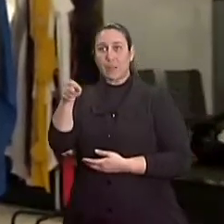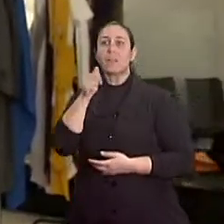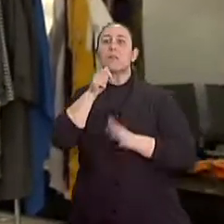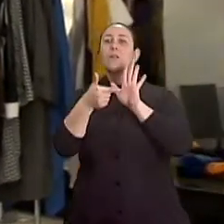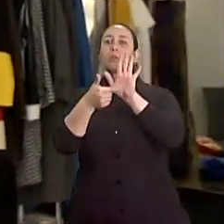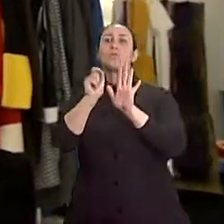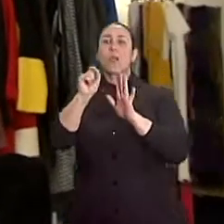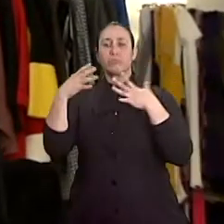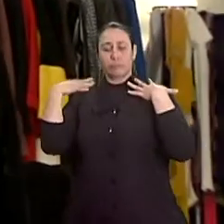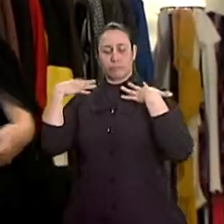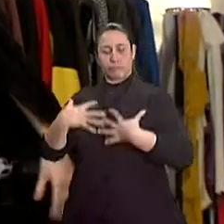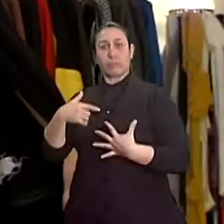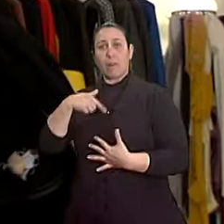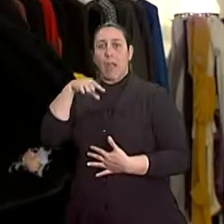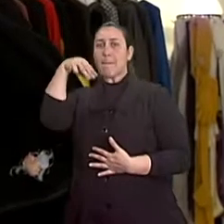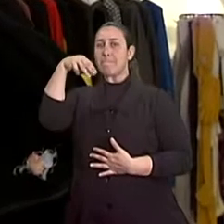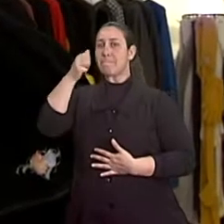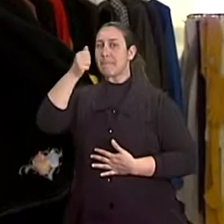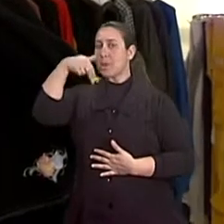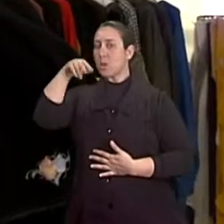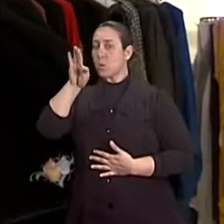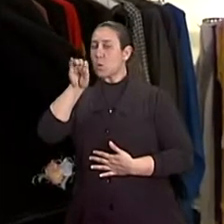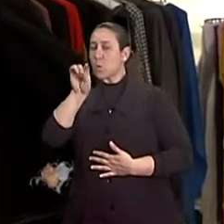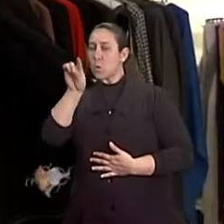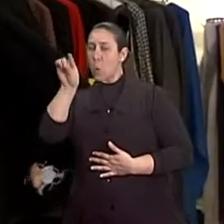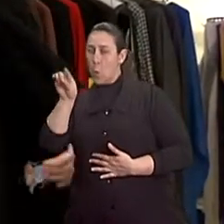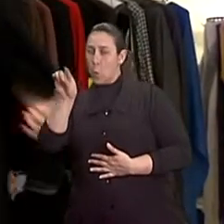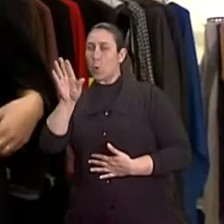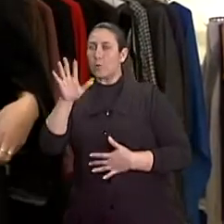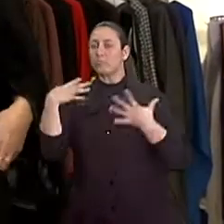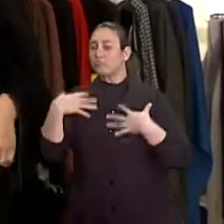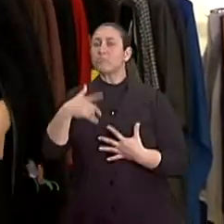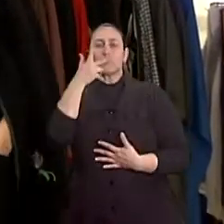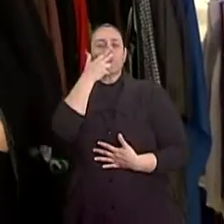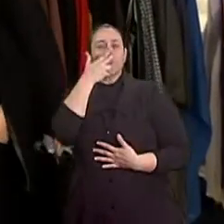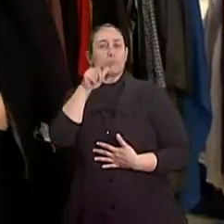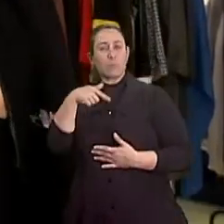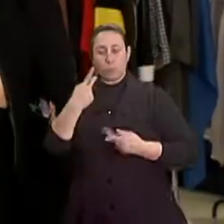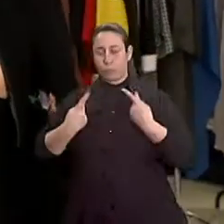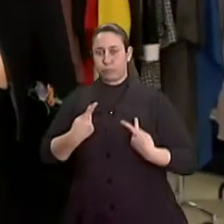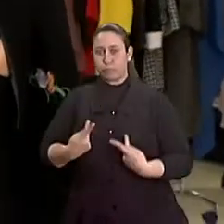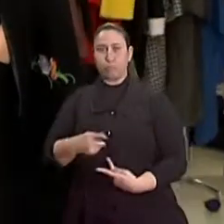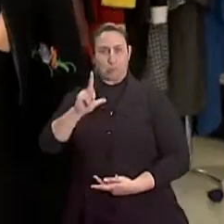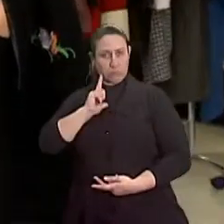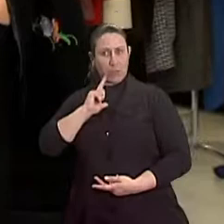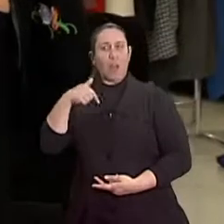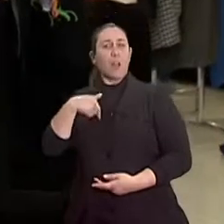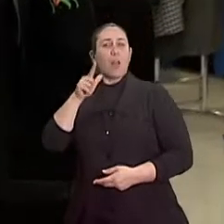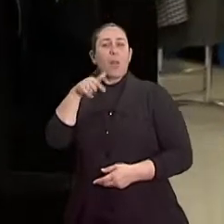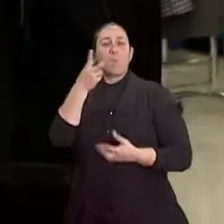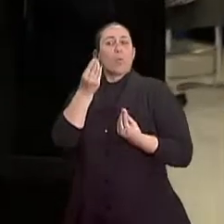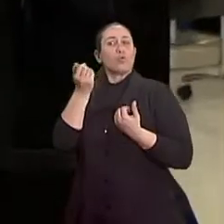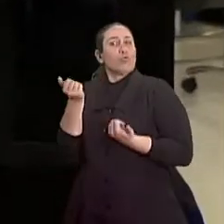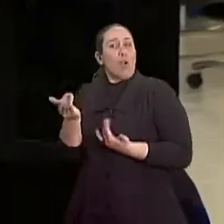um mantô pelerine. Então, para dar um toque mais jovial, ele é todo bordado com pintura de agulha, na parte da